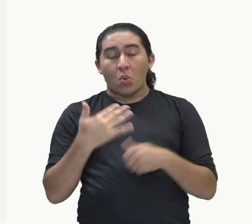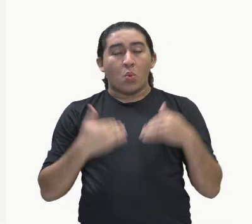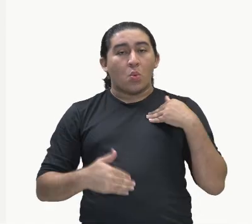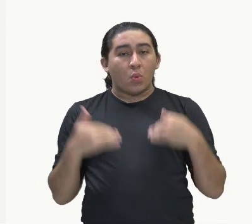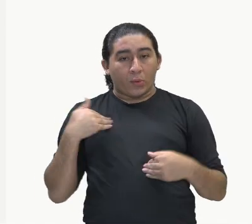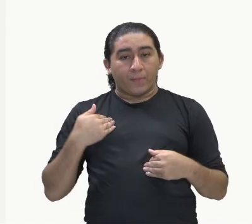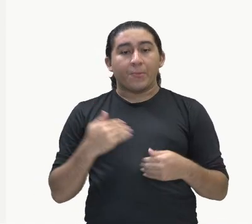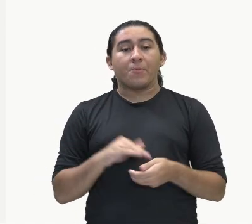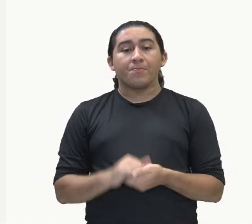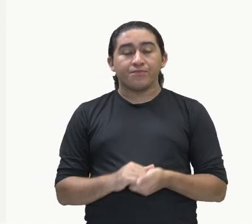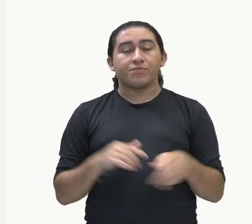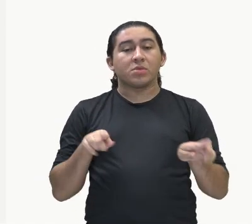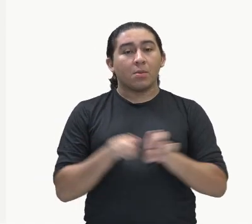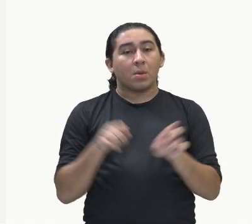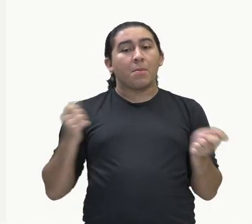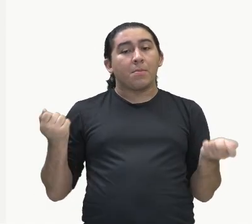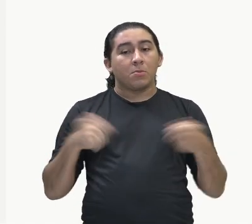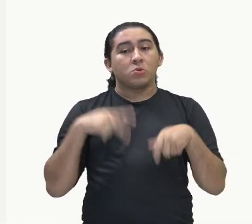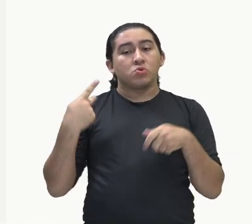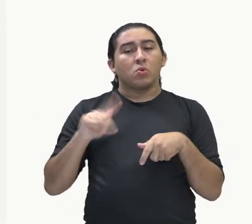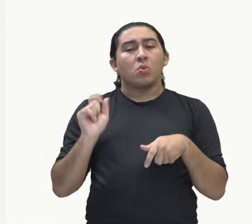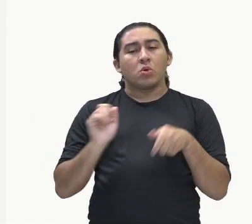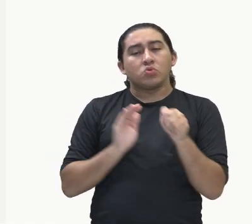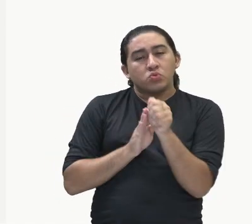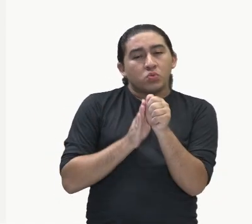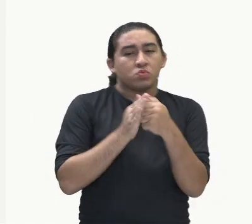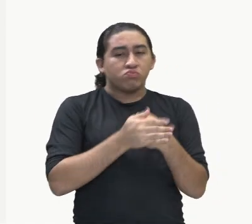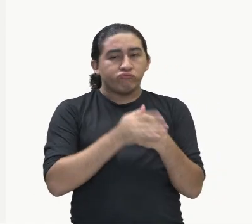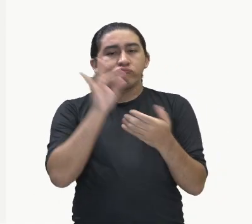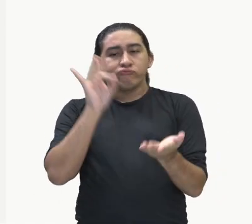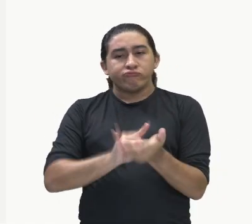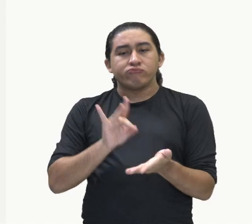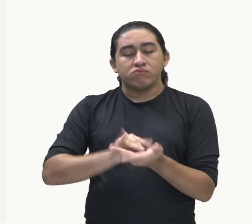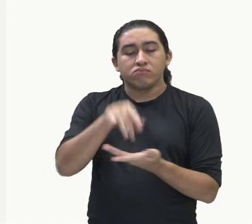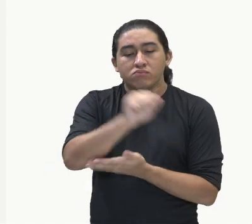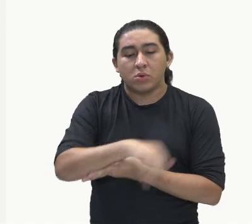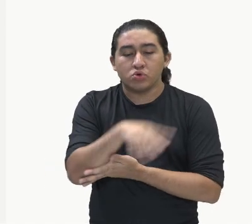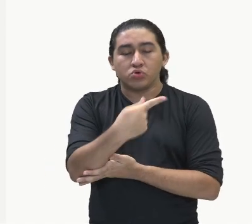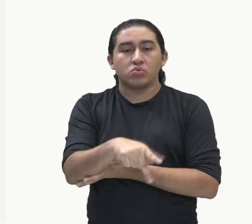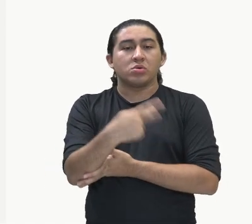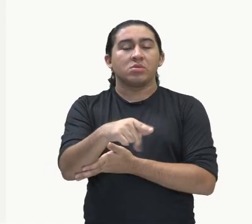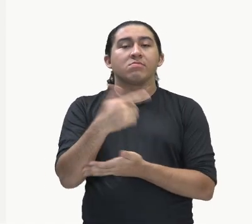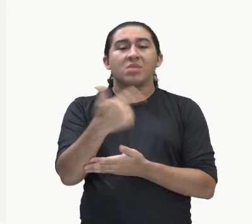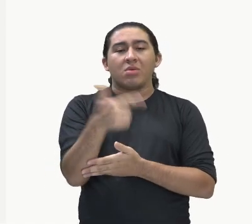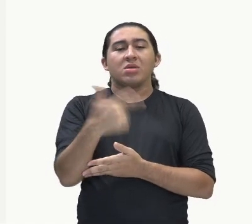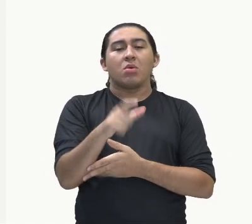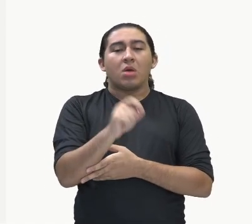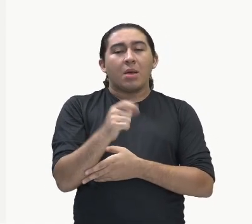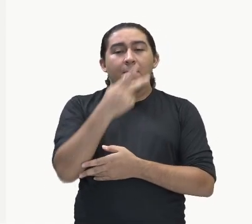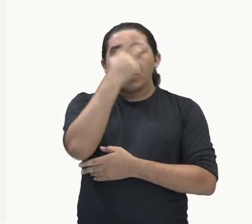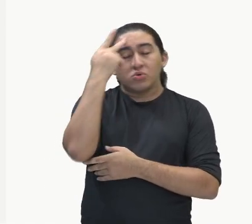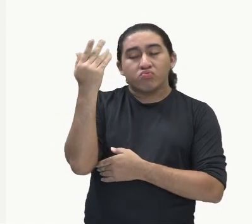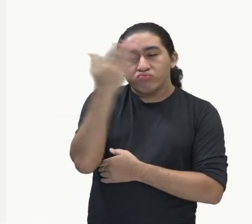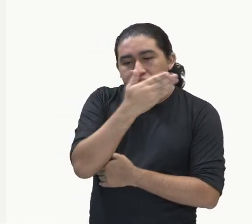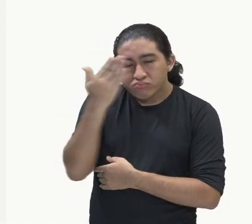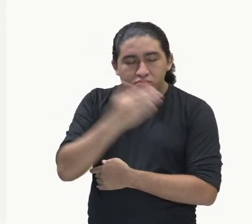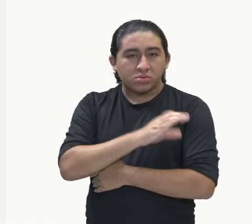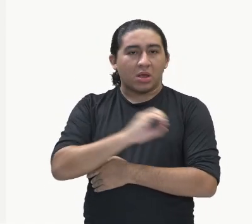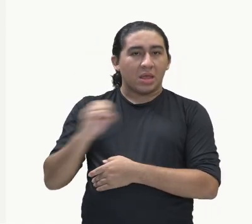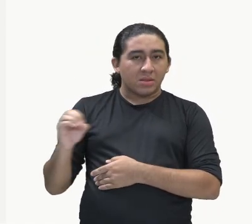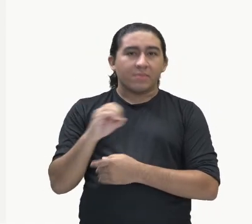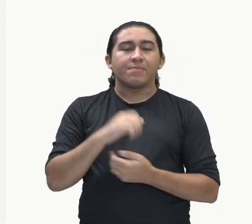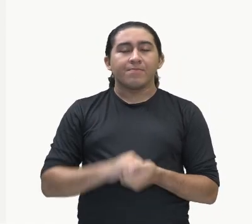cor, né, e a sua capacidade de se esconder mesmo, né, nos arredores ali, sem ser visto, tá certo? Ele vai se